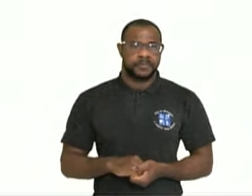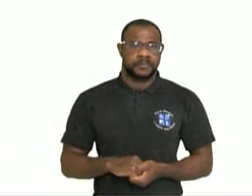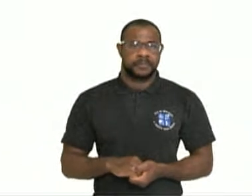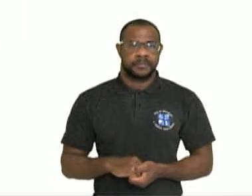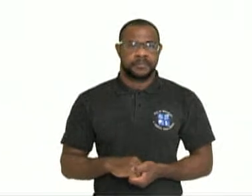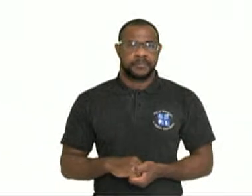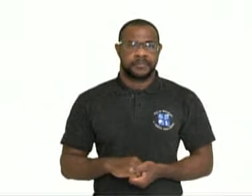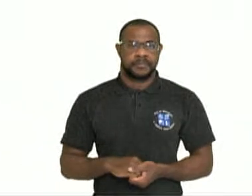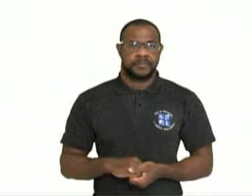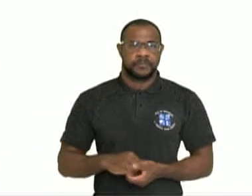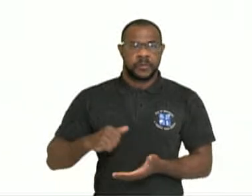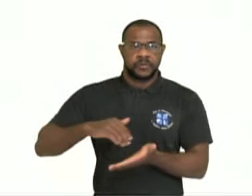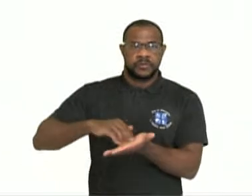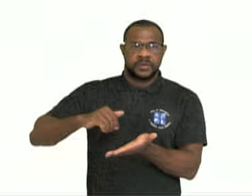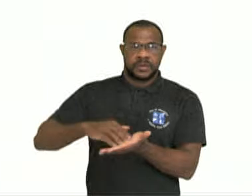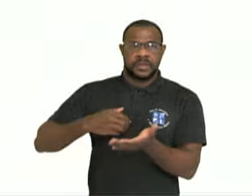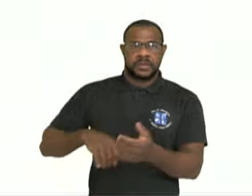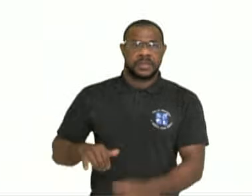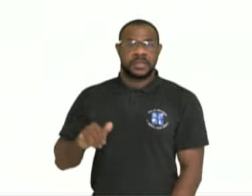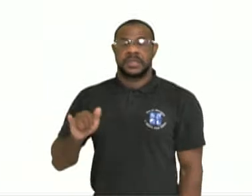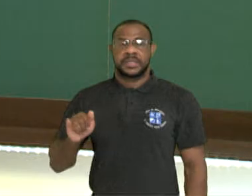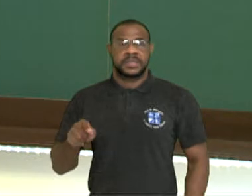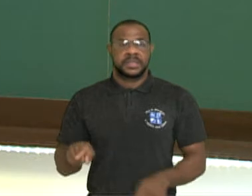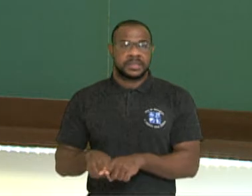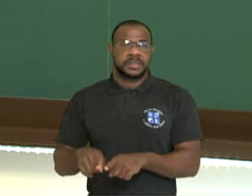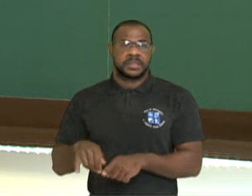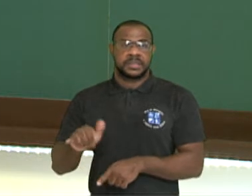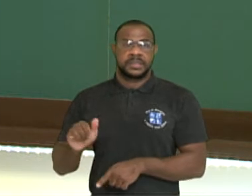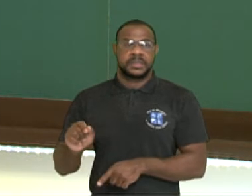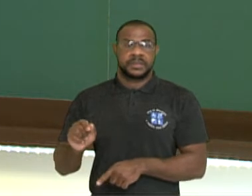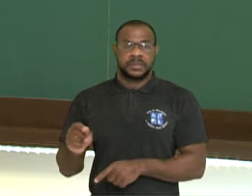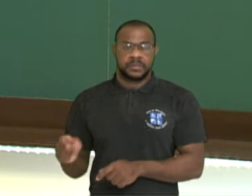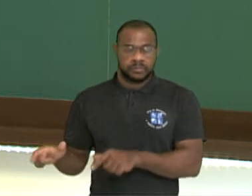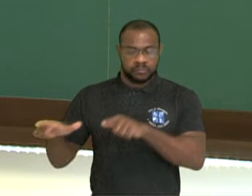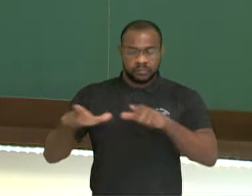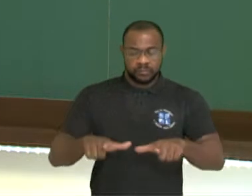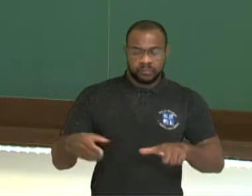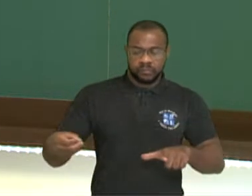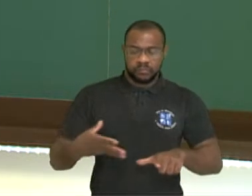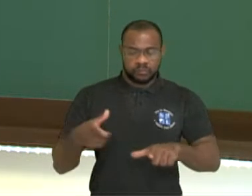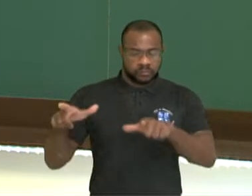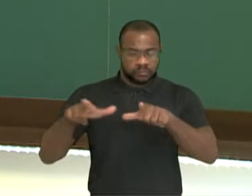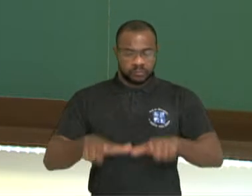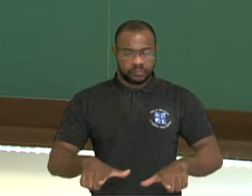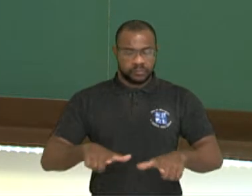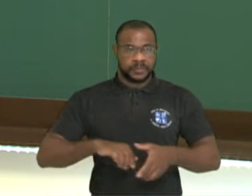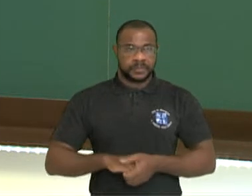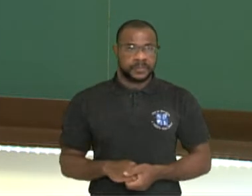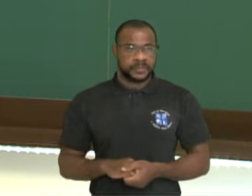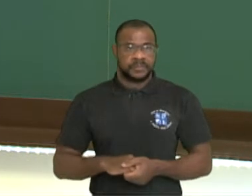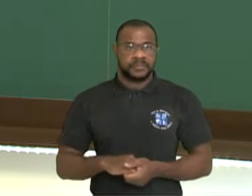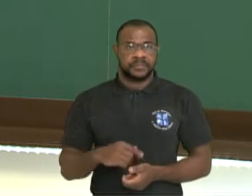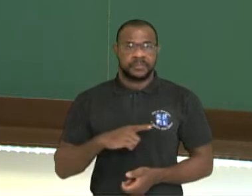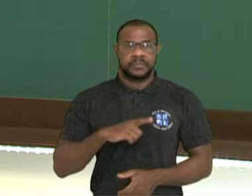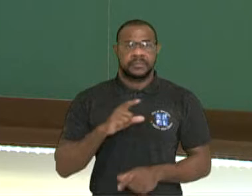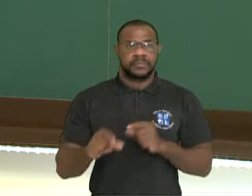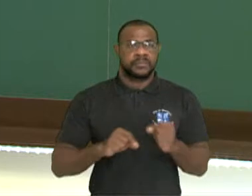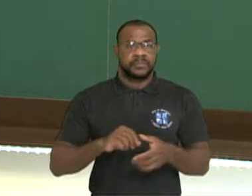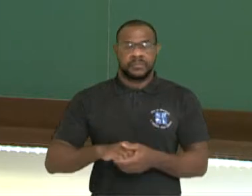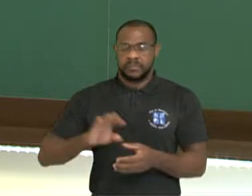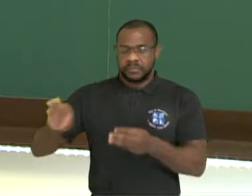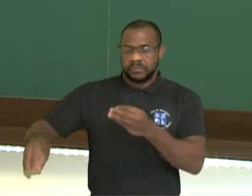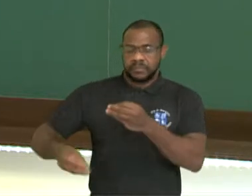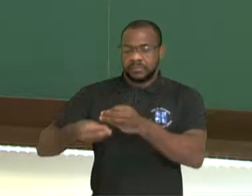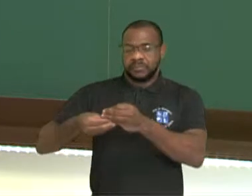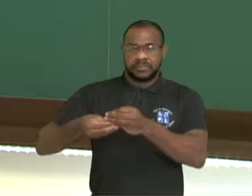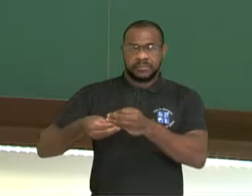foi retirado e se colocou um nuevo. Aqui nós temos aí a função da